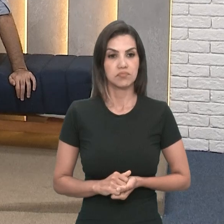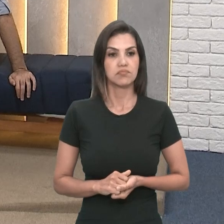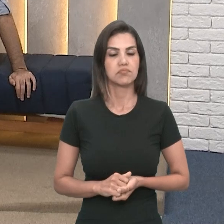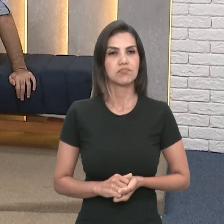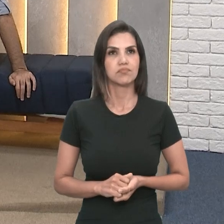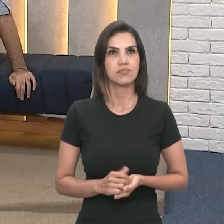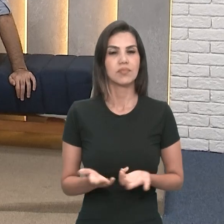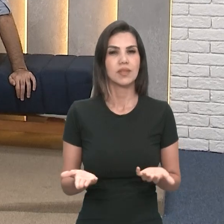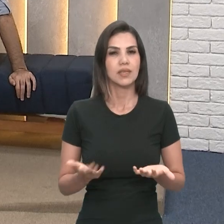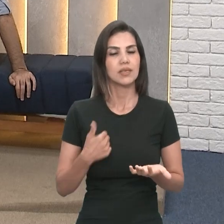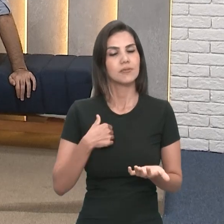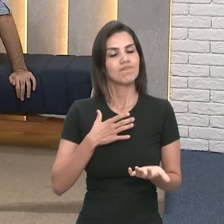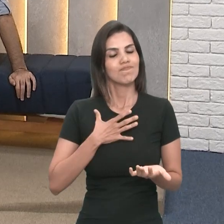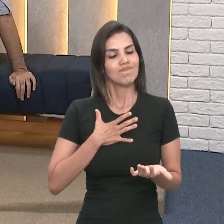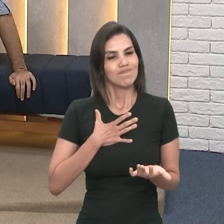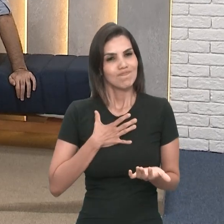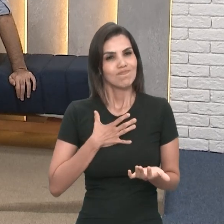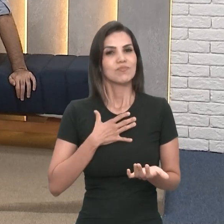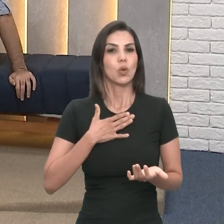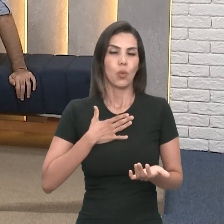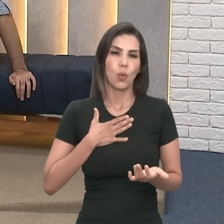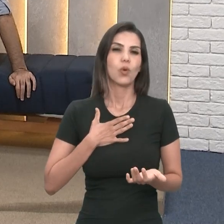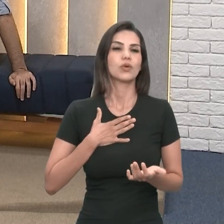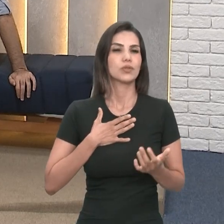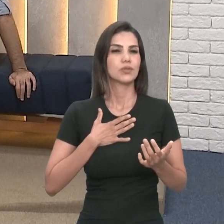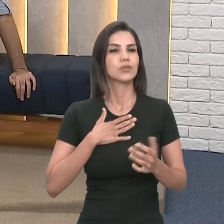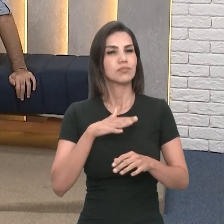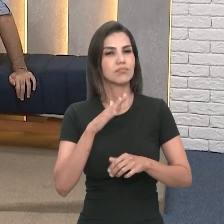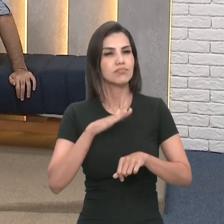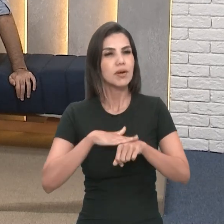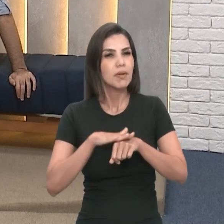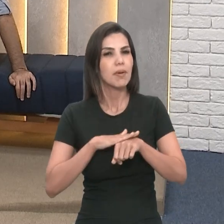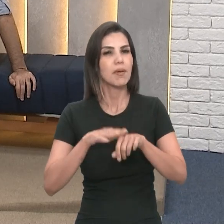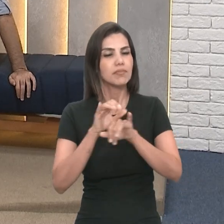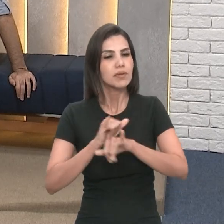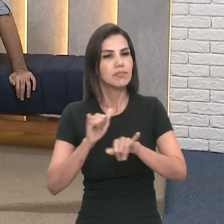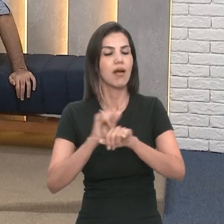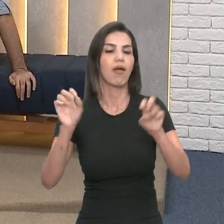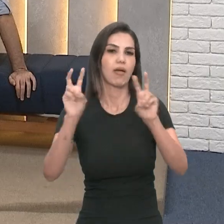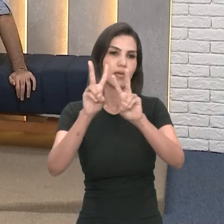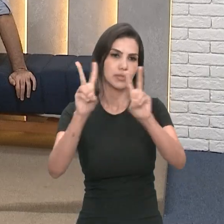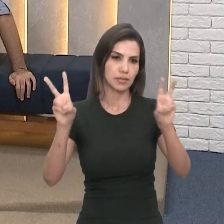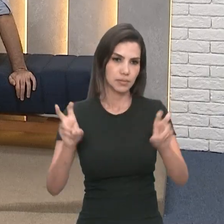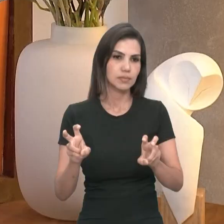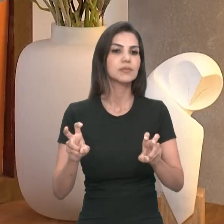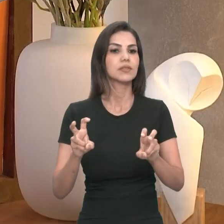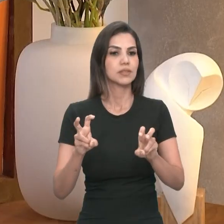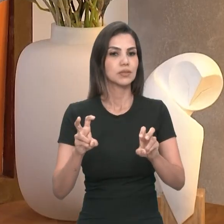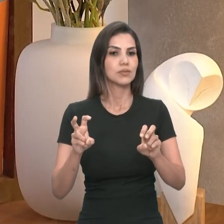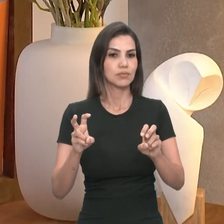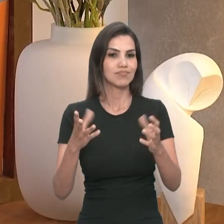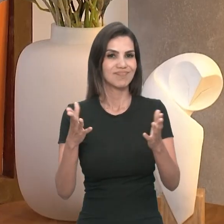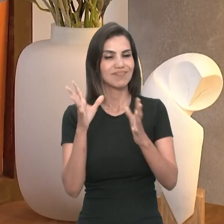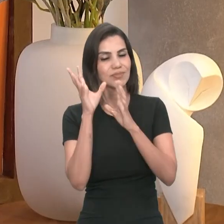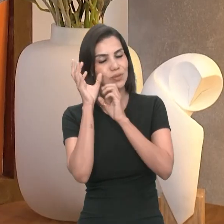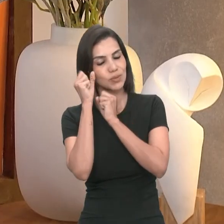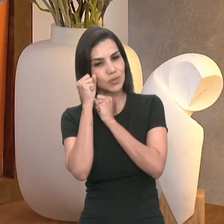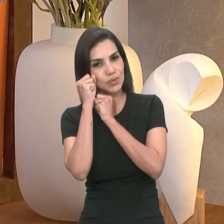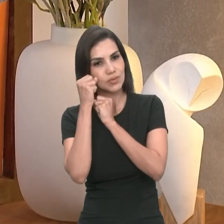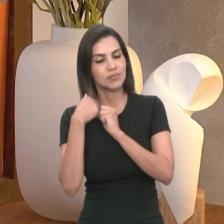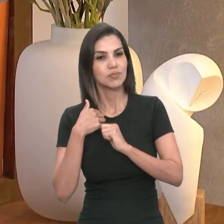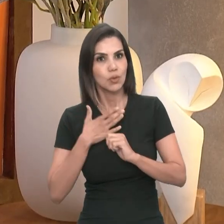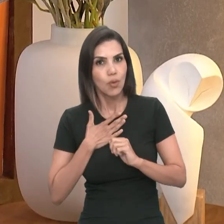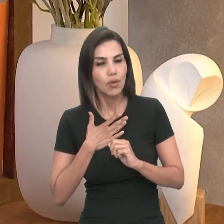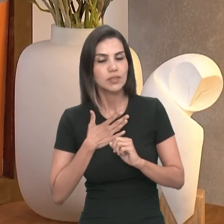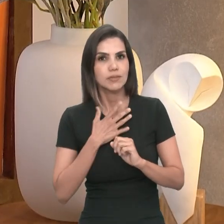sempre uma satisfação falar sobre um tema que eu trabalho e que gosto bastante, que é sono, e fazer